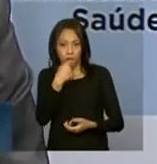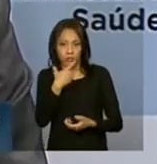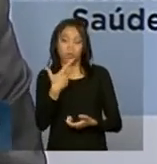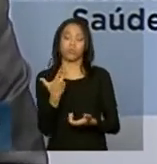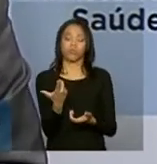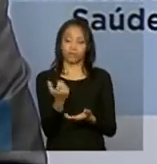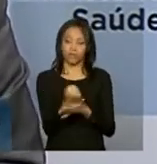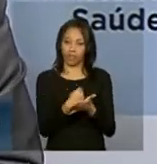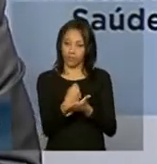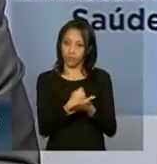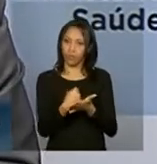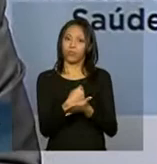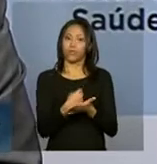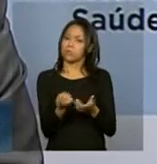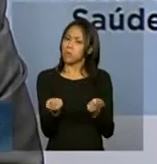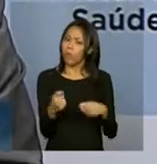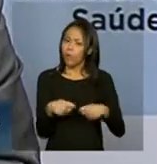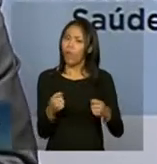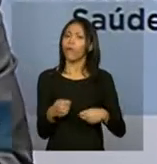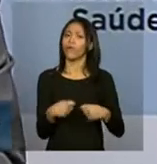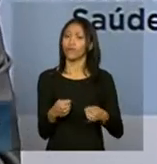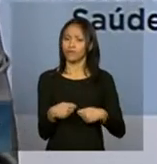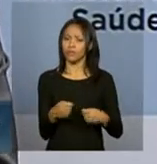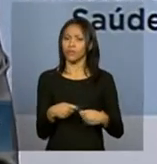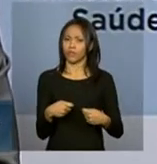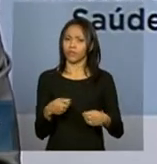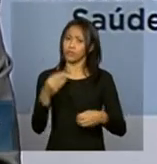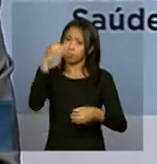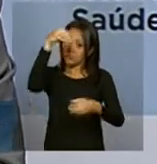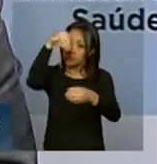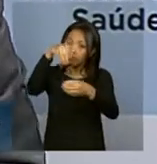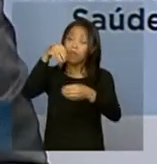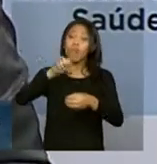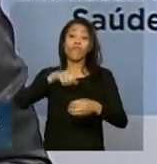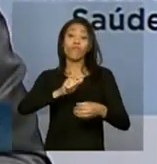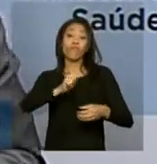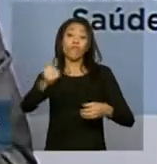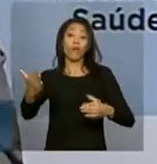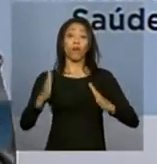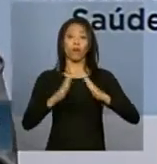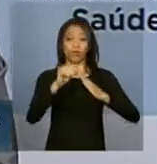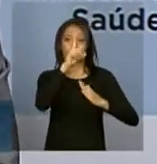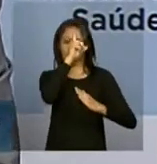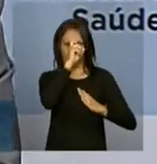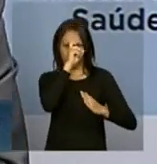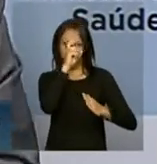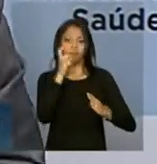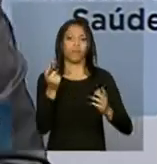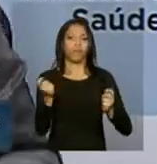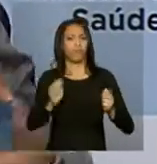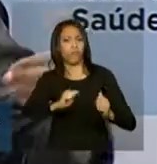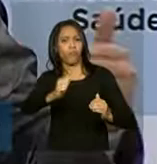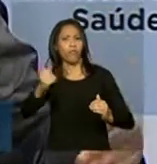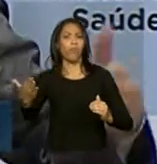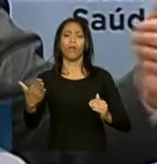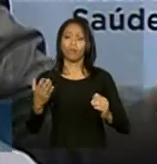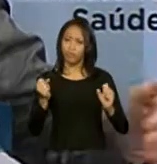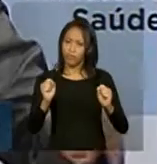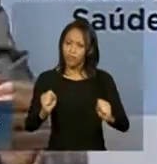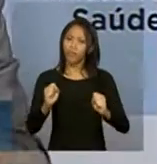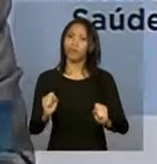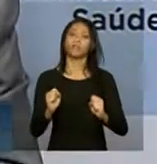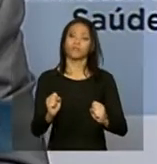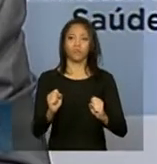quimioterapia oral que pode ser administrada dentro do ambiente fora hospitalar, fora inclusive do ambulatório, além das